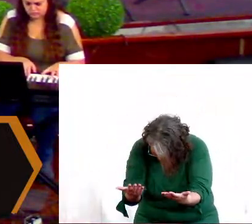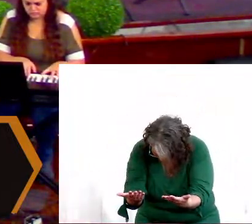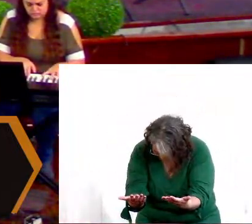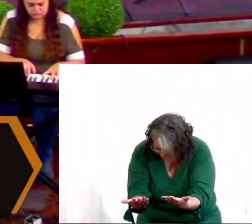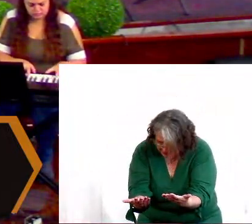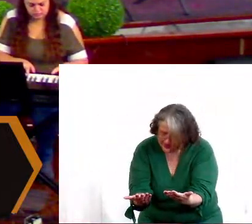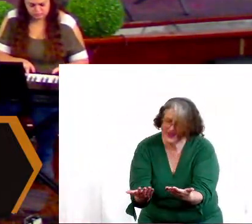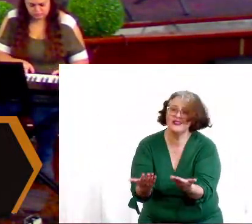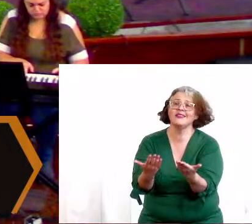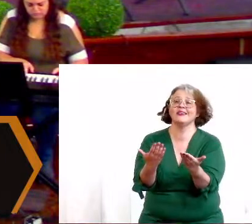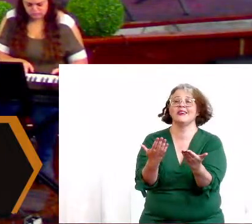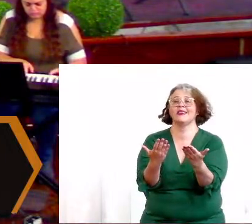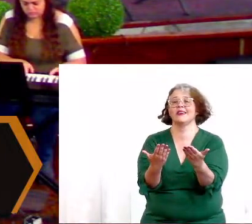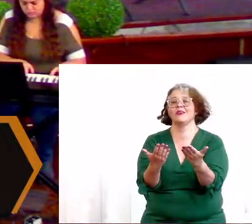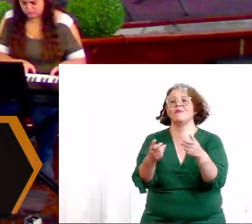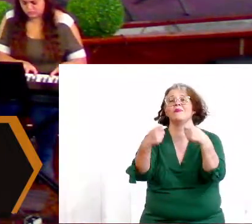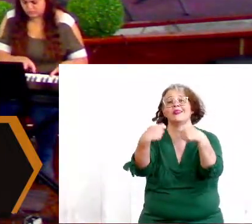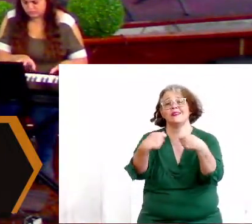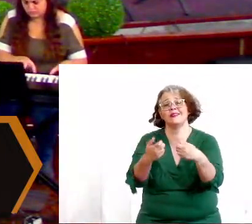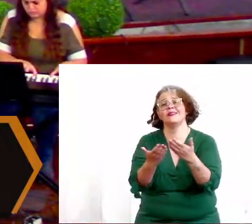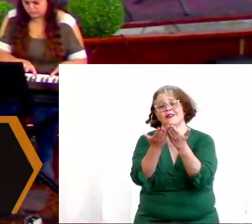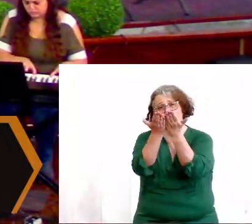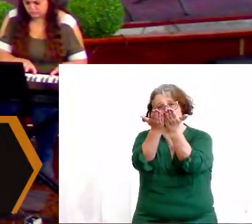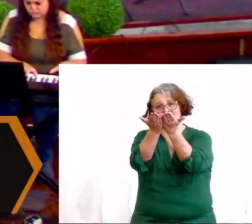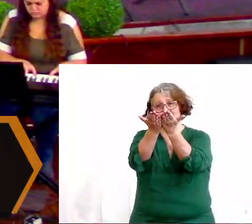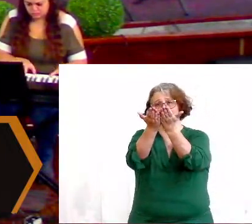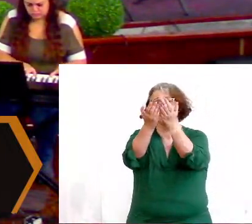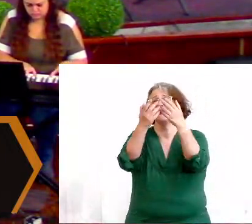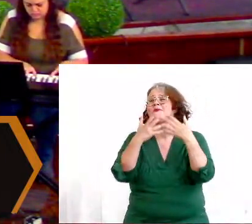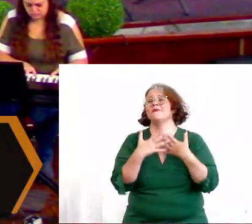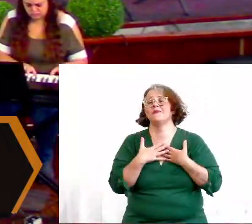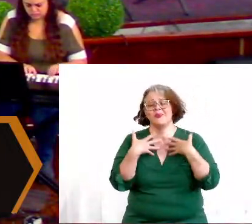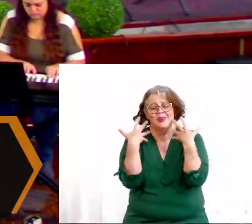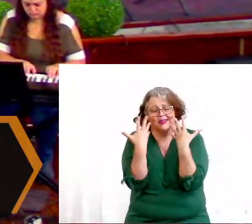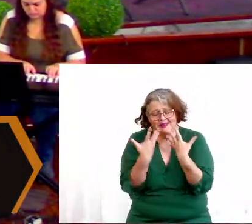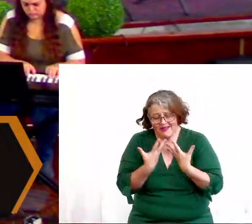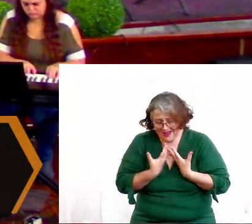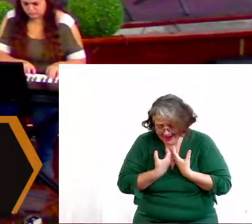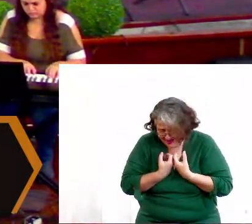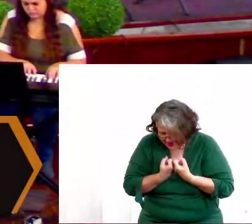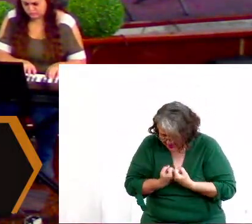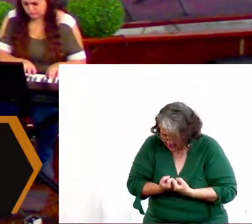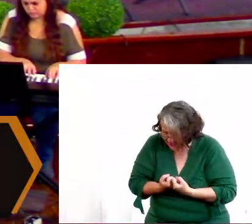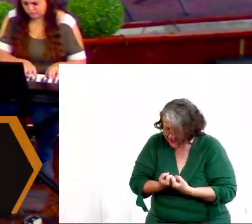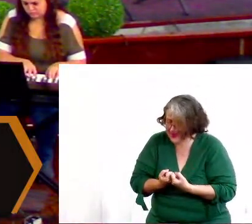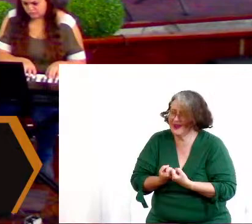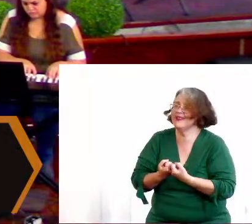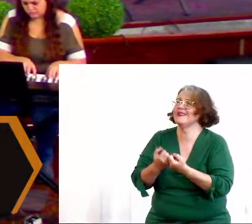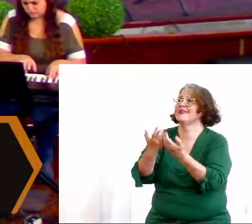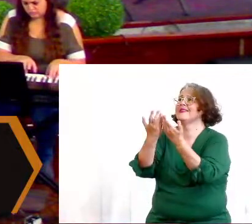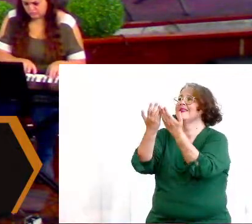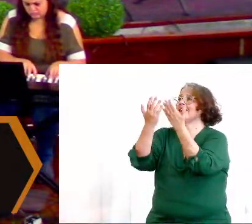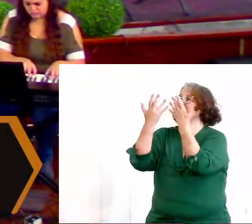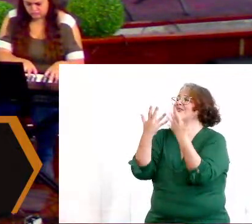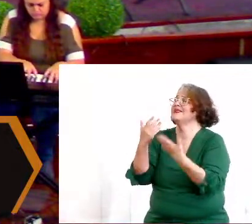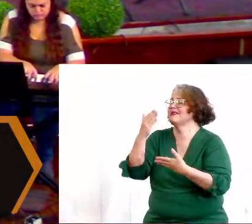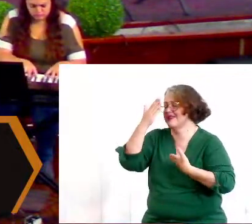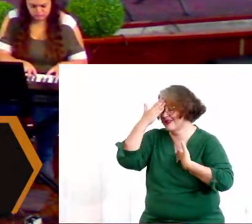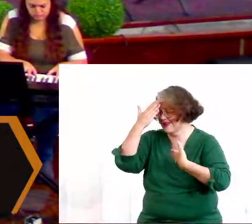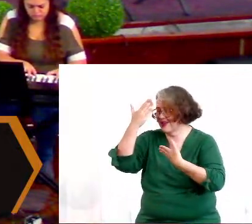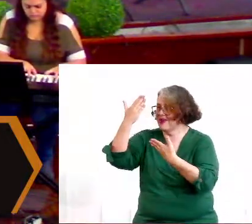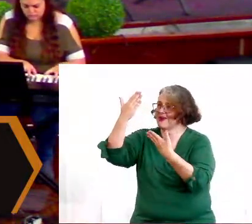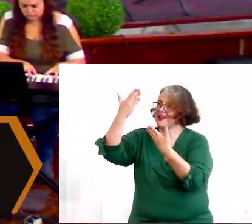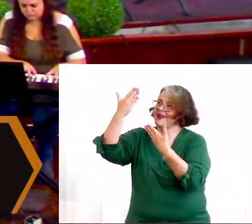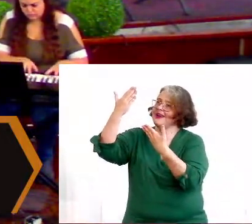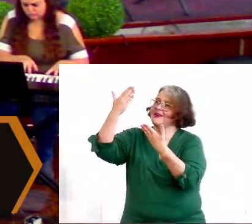amar, dizer te preciso, me dê amar,